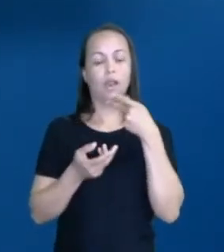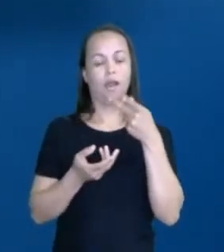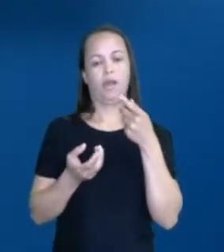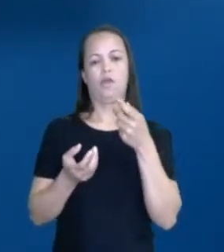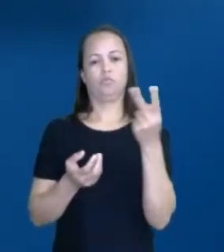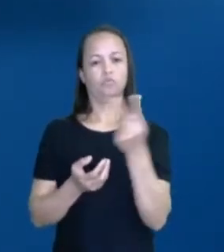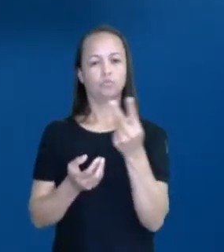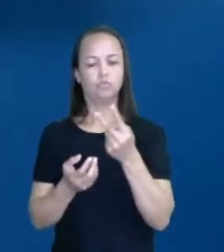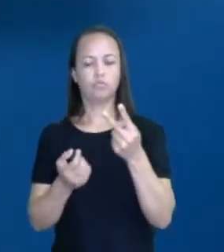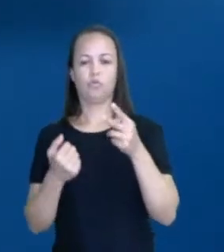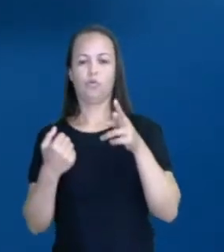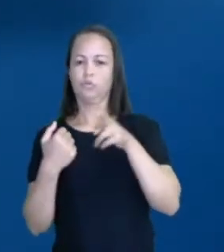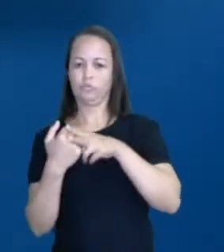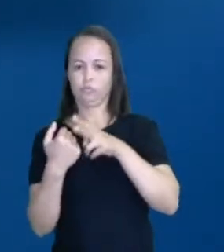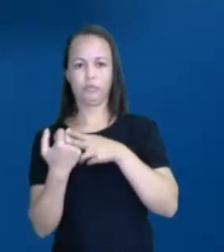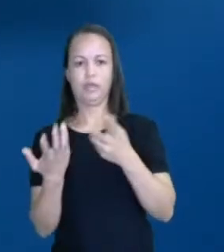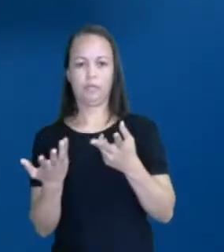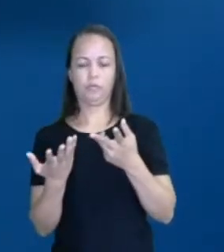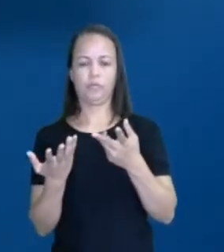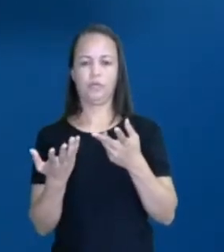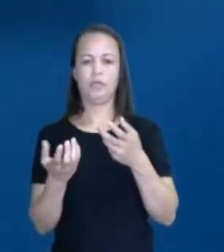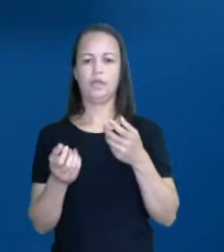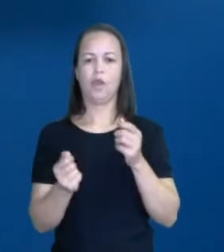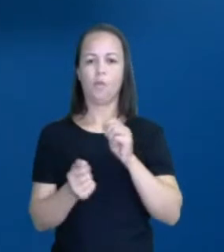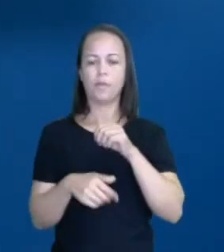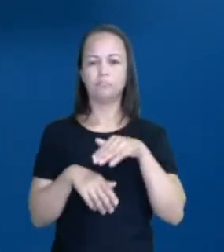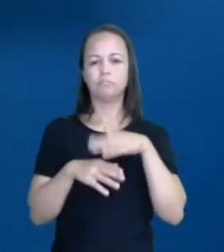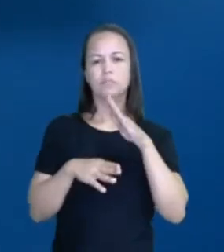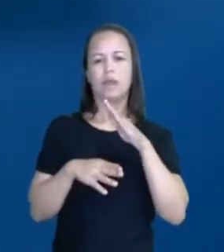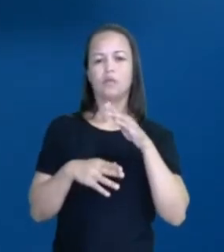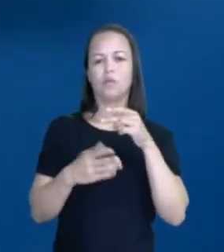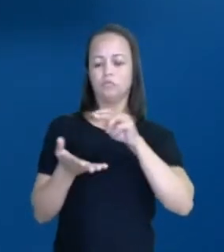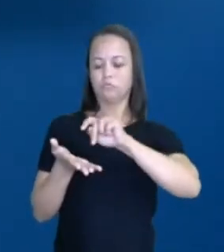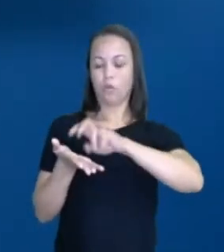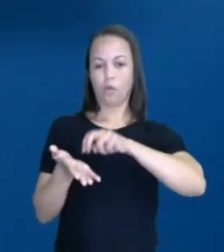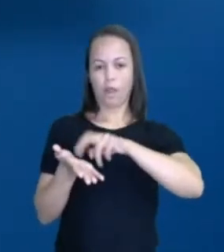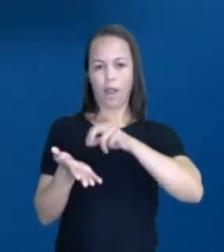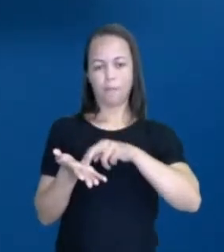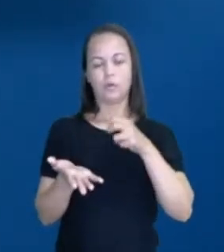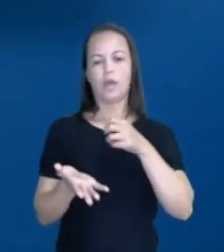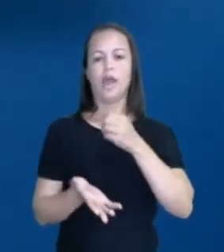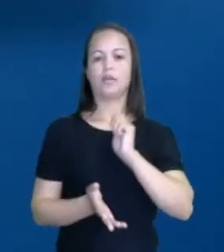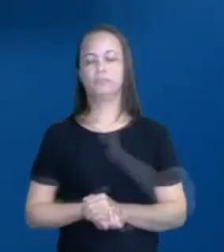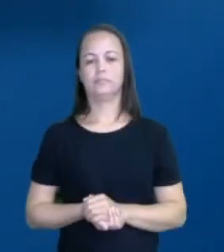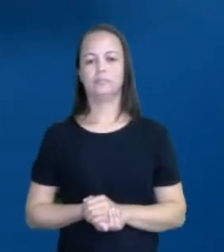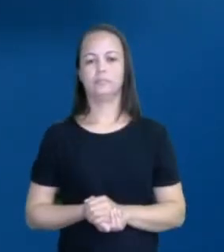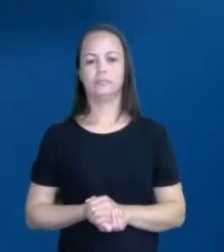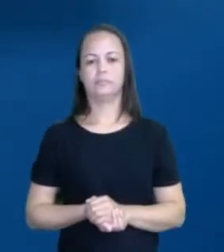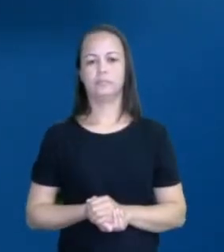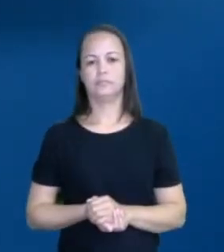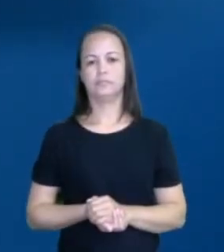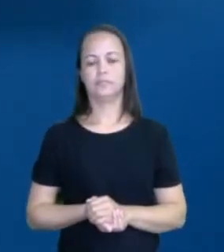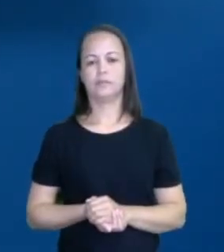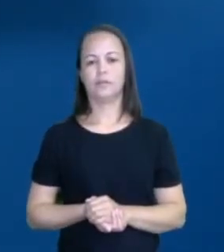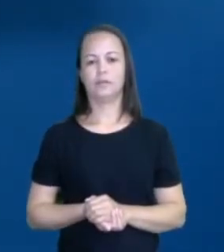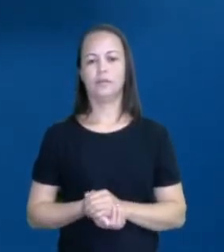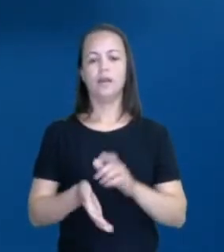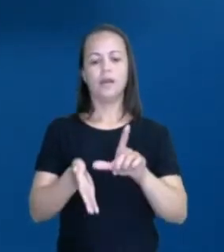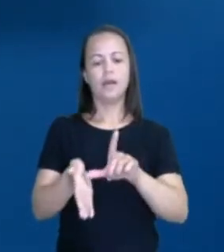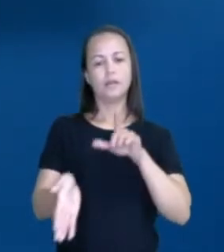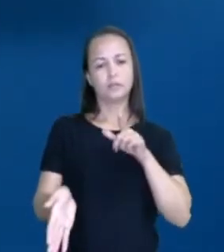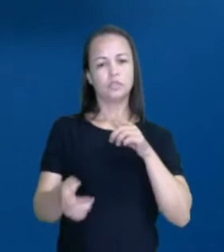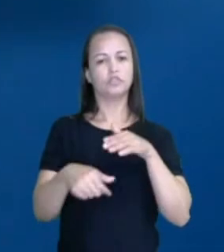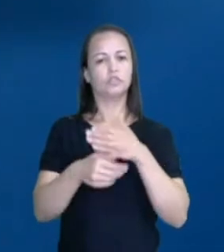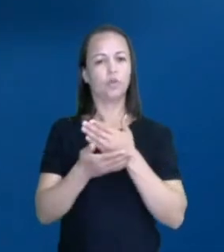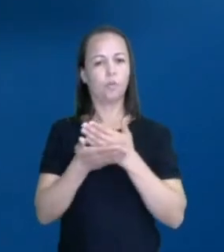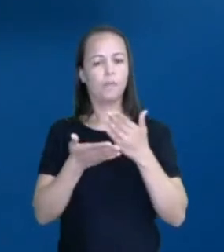sempre, aumentar o nosso vocabulário em língua espanhola. Então se liga aí e vamos nessa! Antes da gente começar a nossa